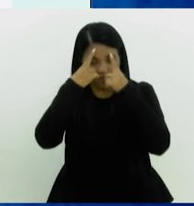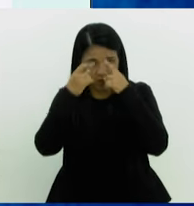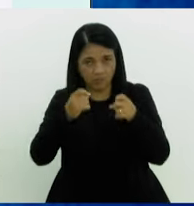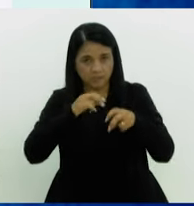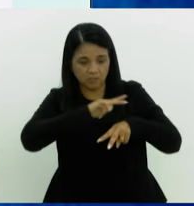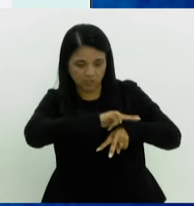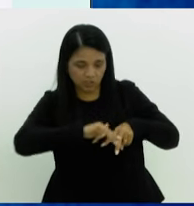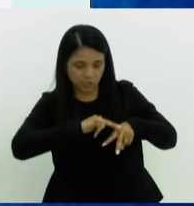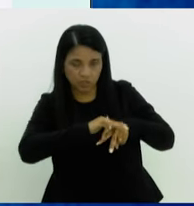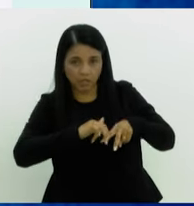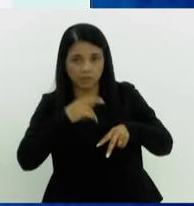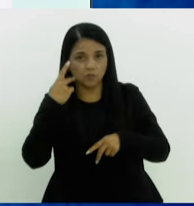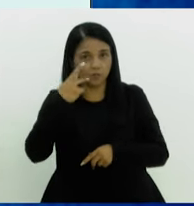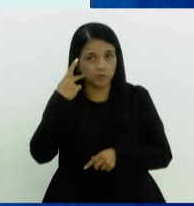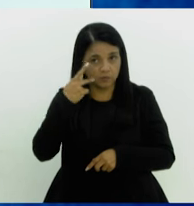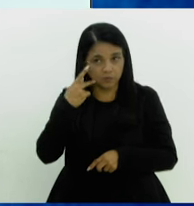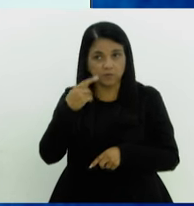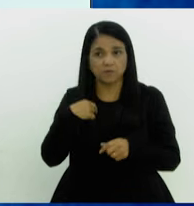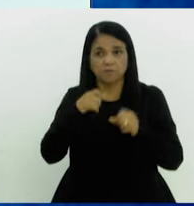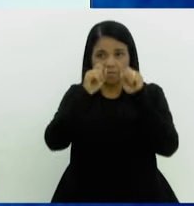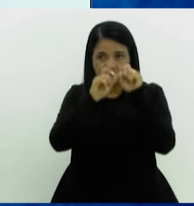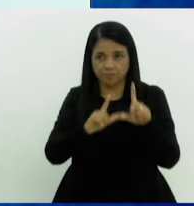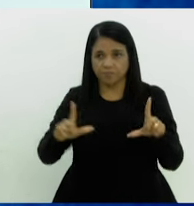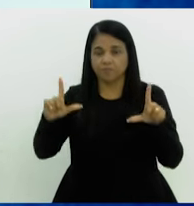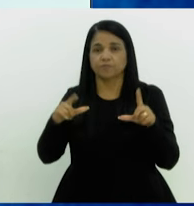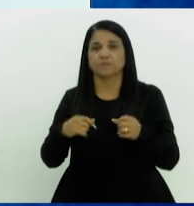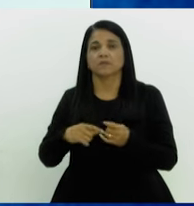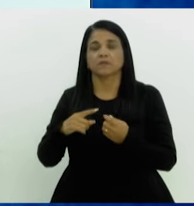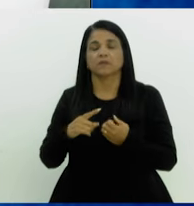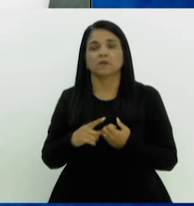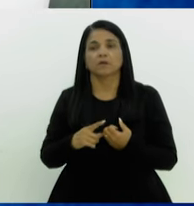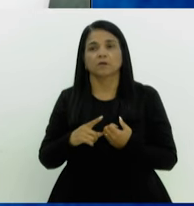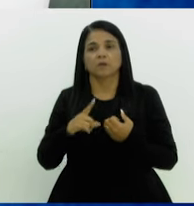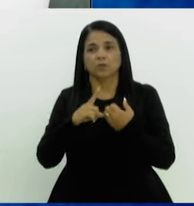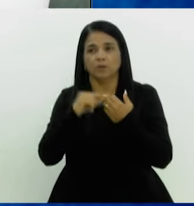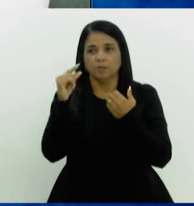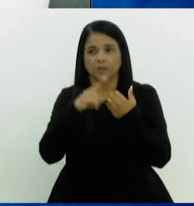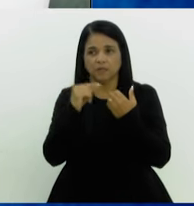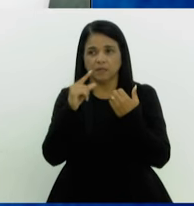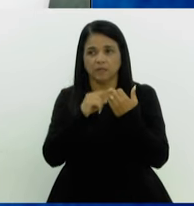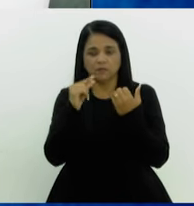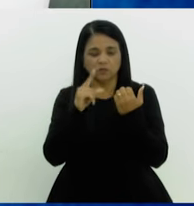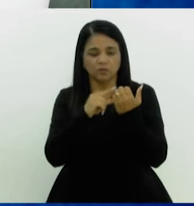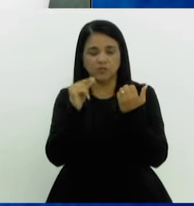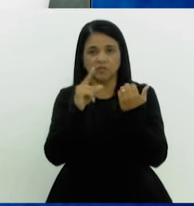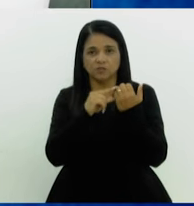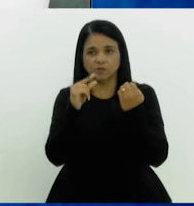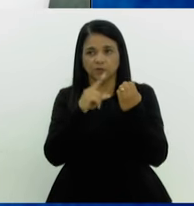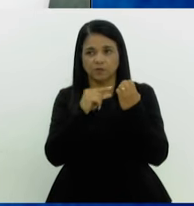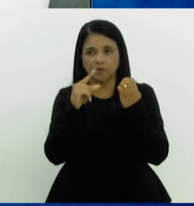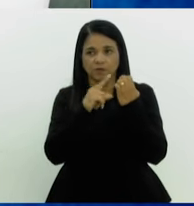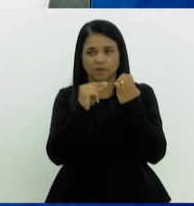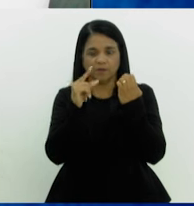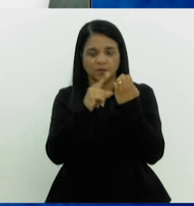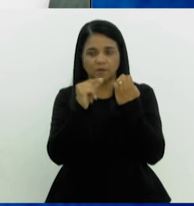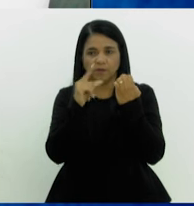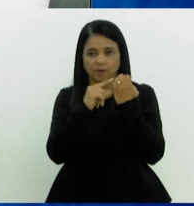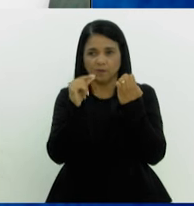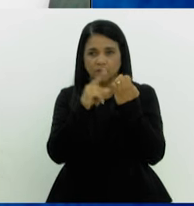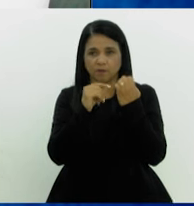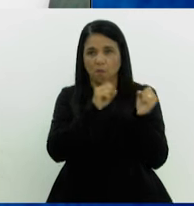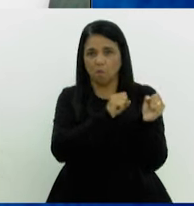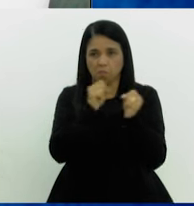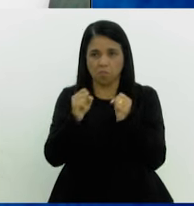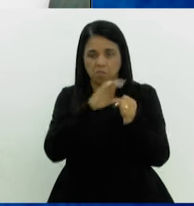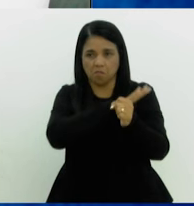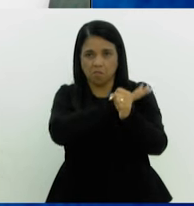e pode passar para próximos próximos slides por favor que é o empoderamento